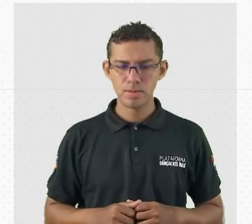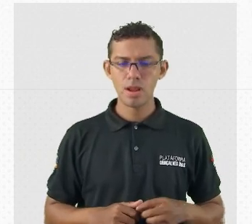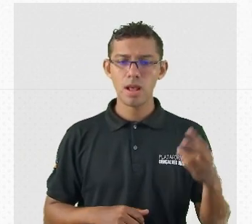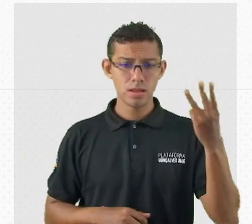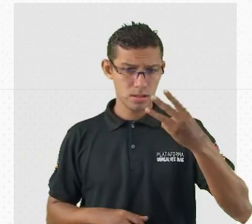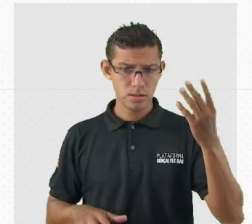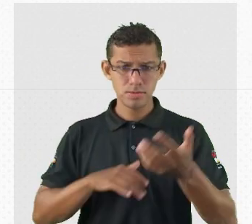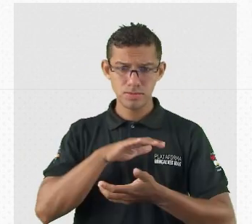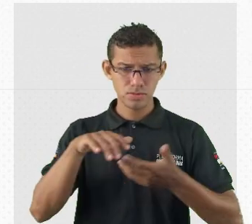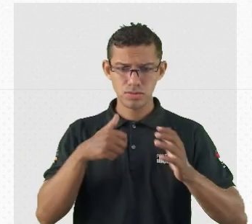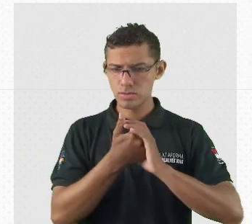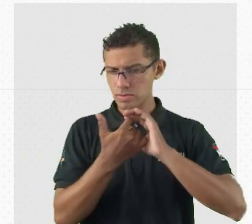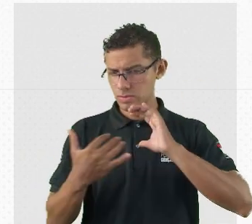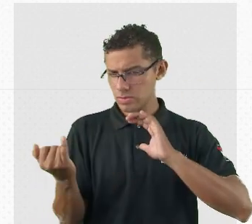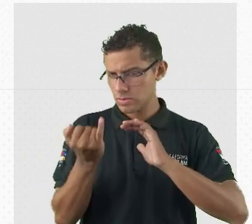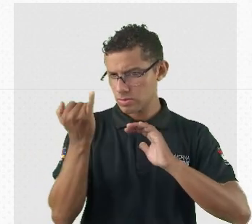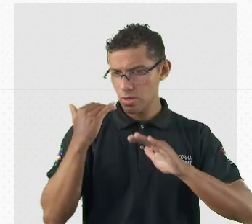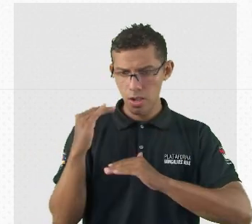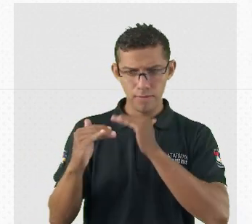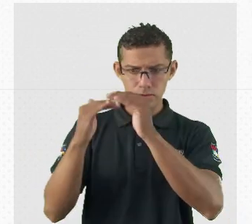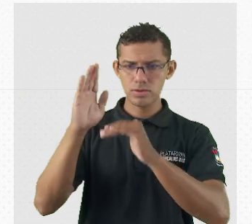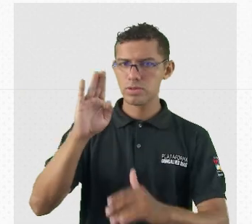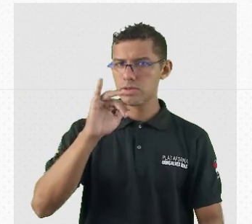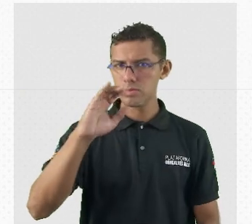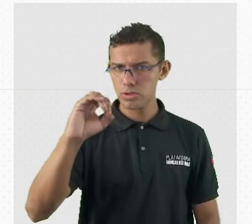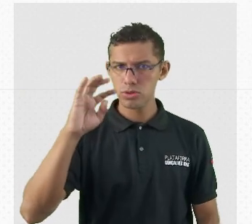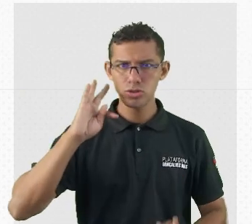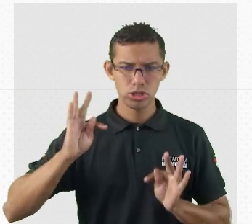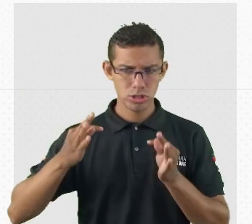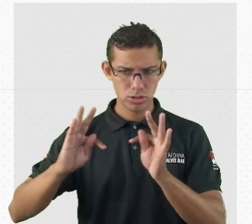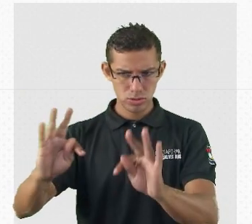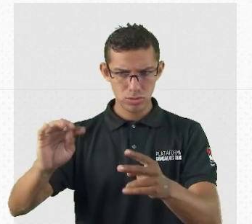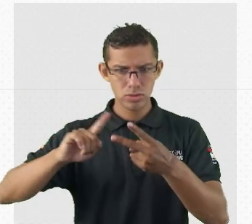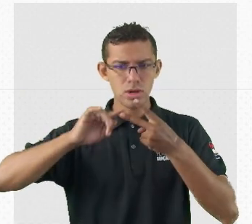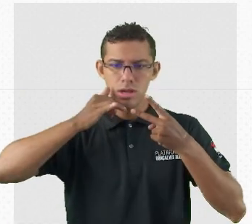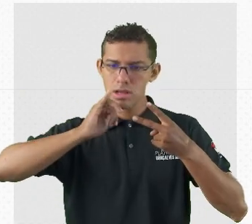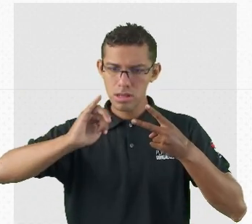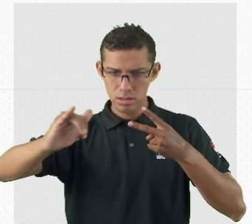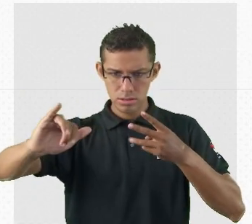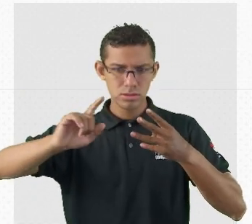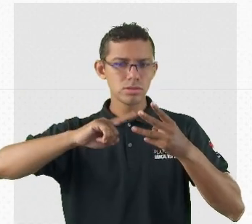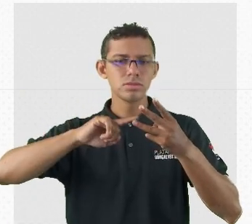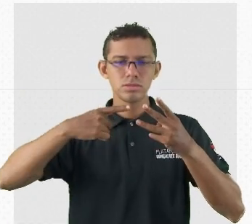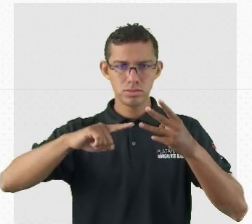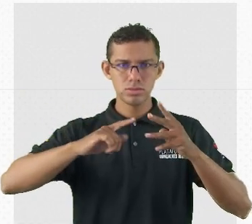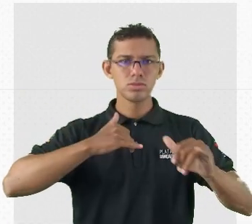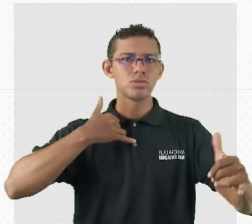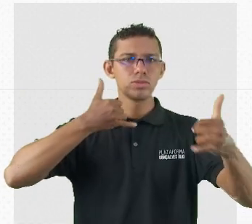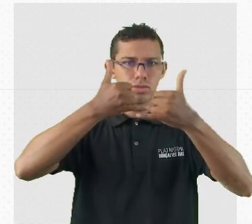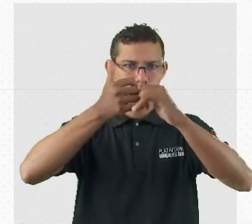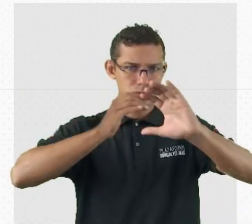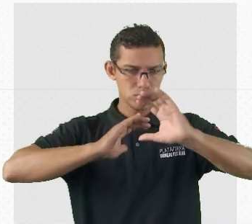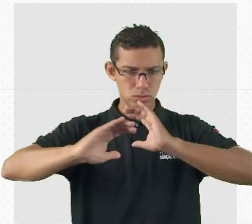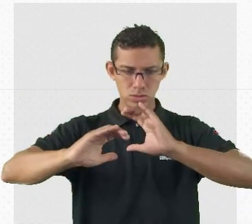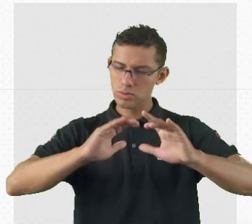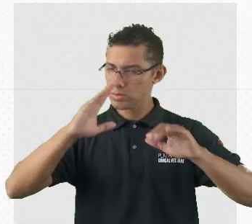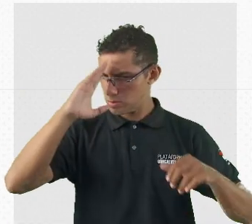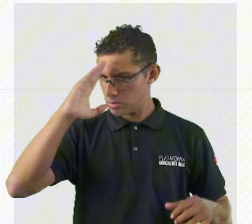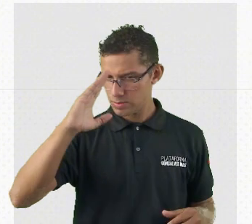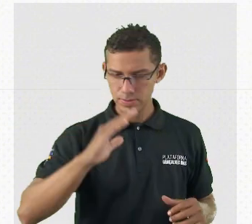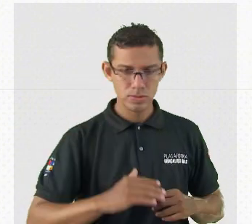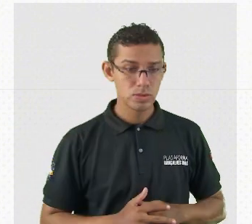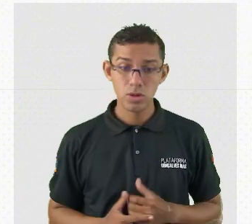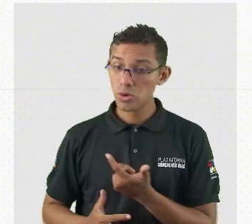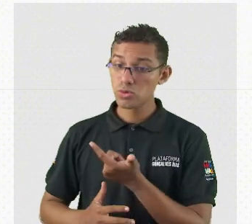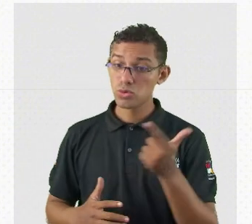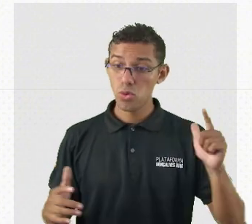características importantes, como o avanço da biotecnologia, da eletrônica e das telecomunicações, elemento central. Eu tenho um